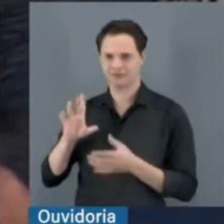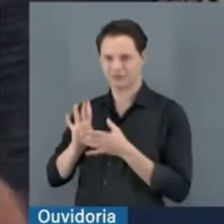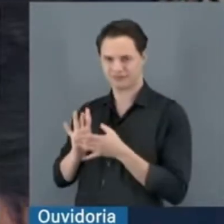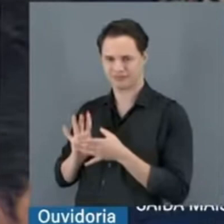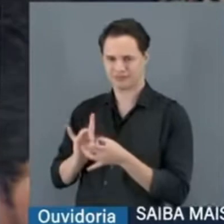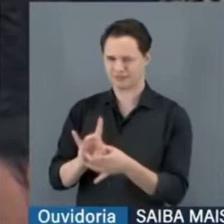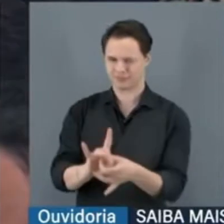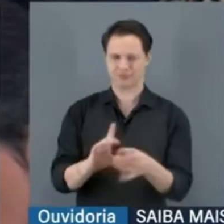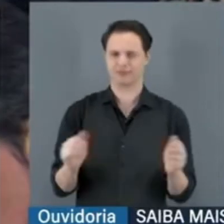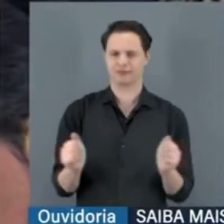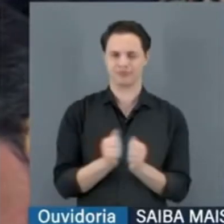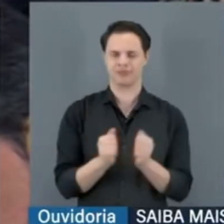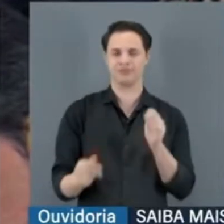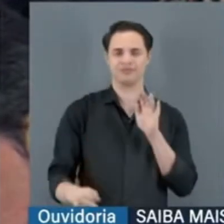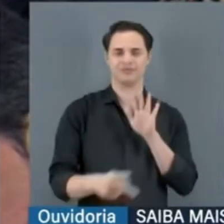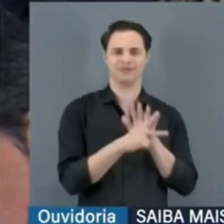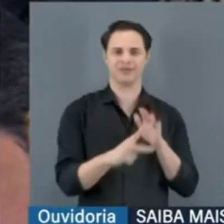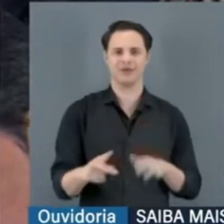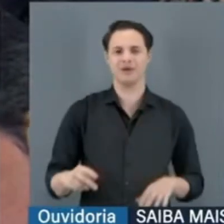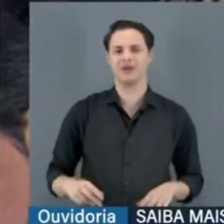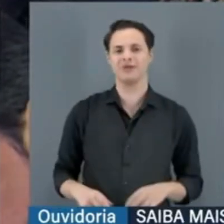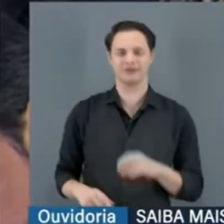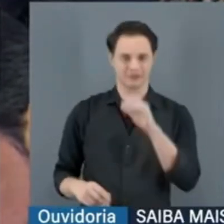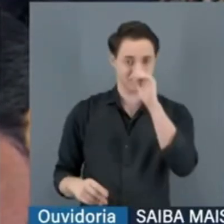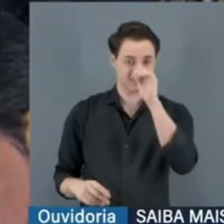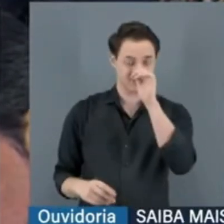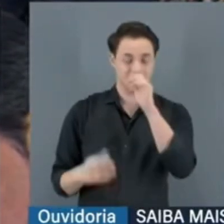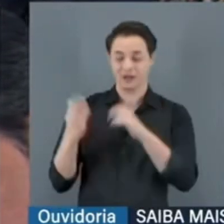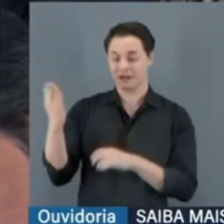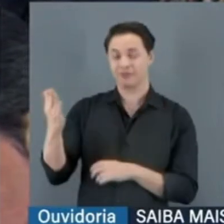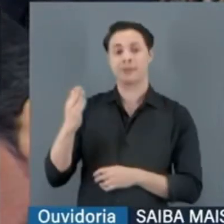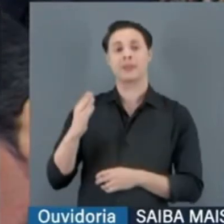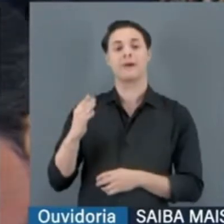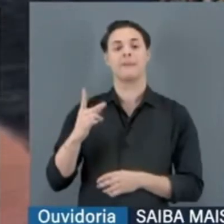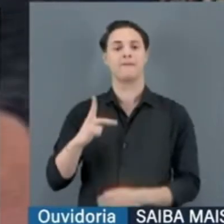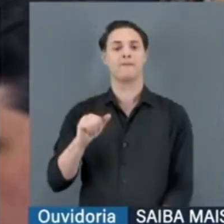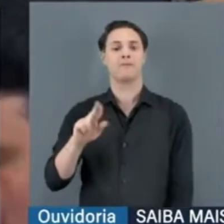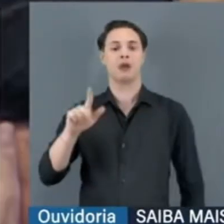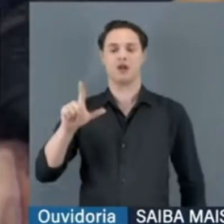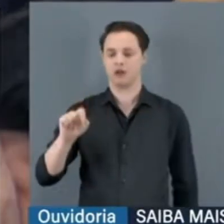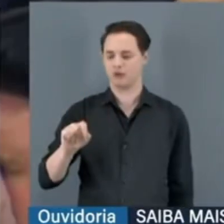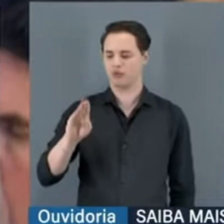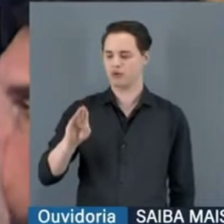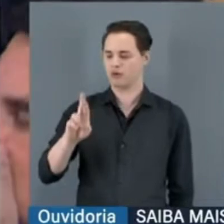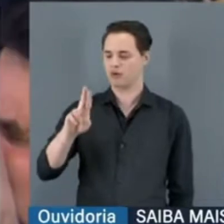que o procurador Paulo Gonet falasse para mim.